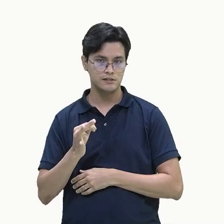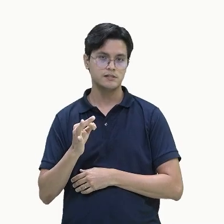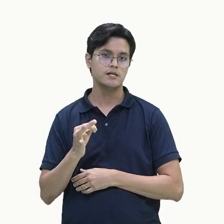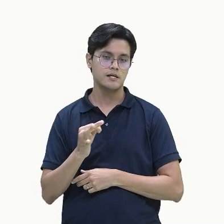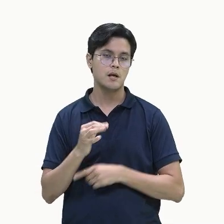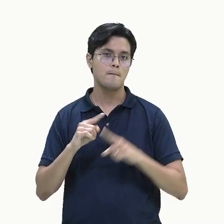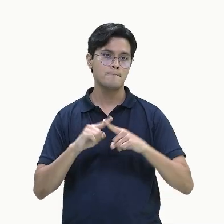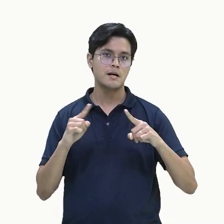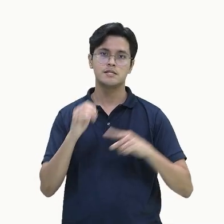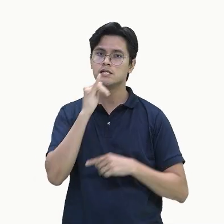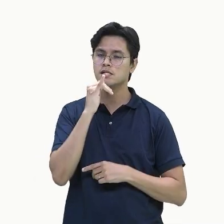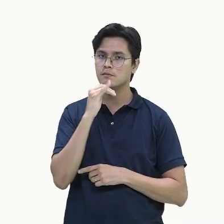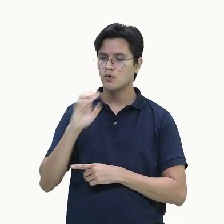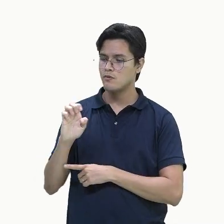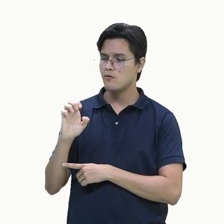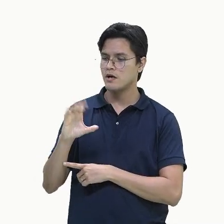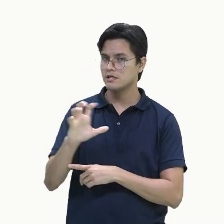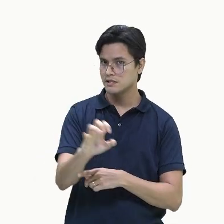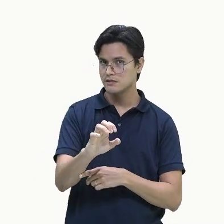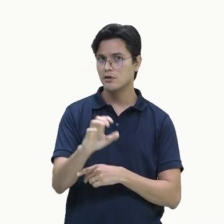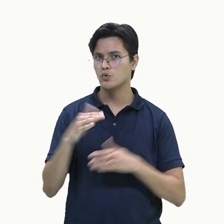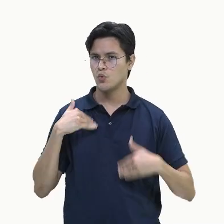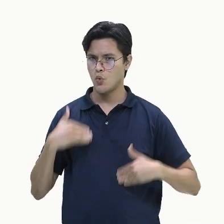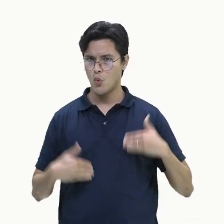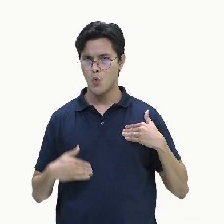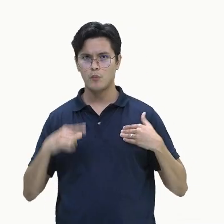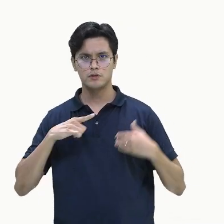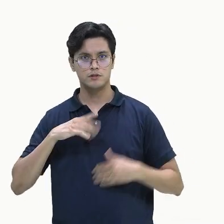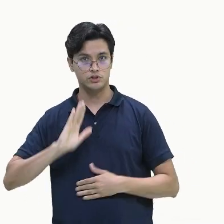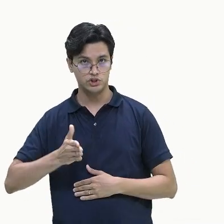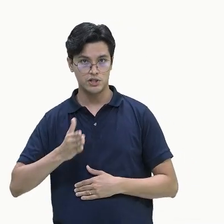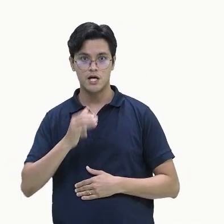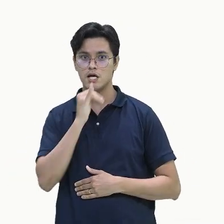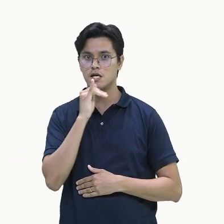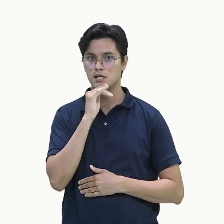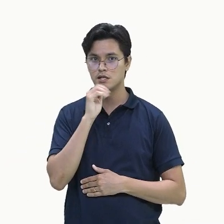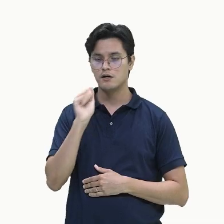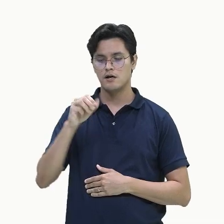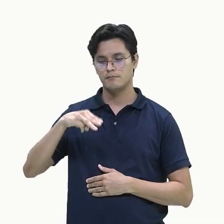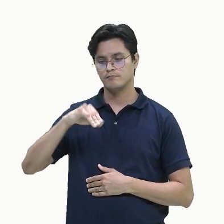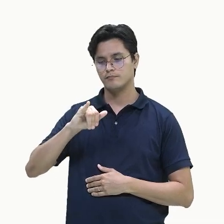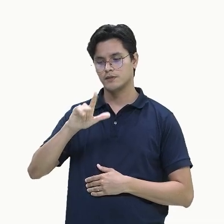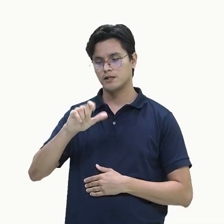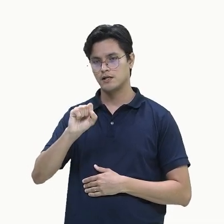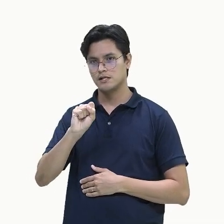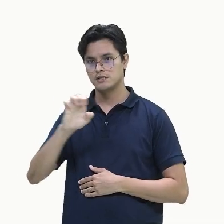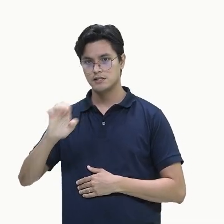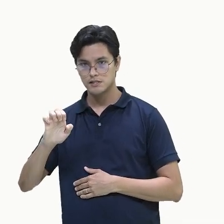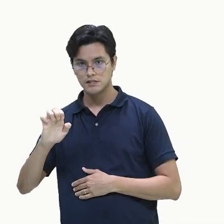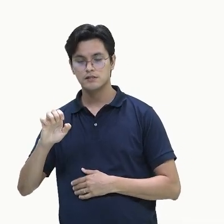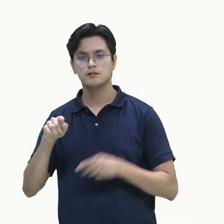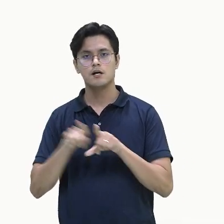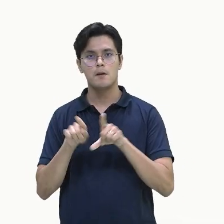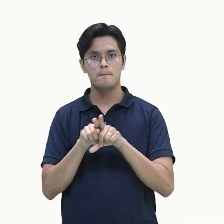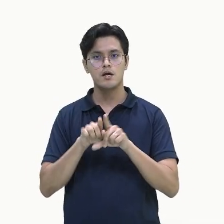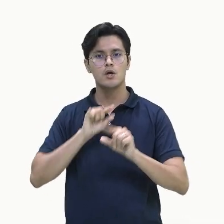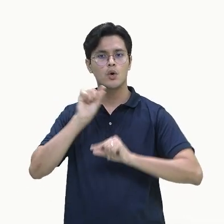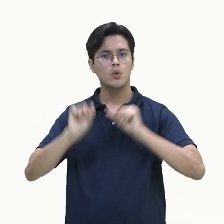já tem no nosso corpo, como a amilase, que está na saliva, tá? Nós temos